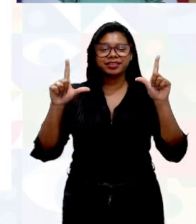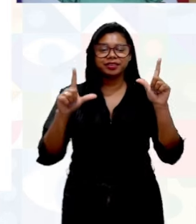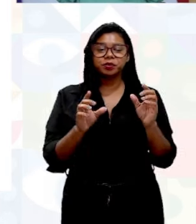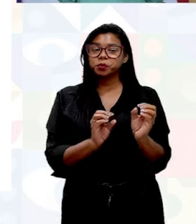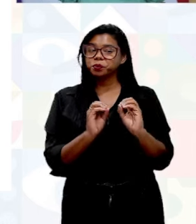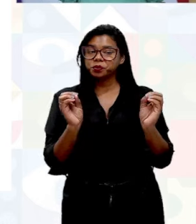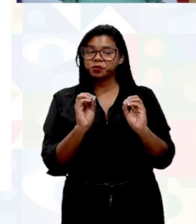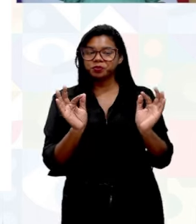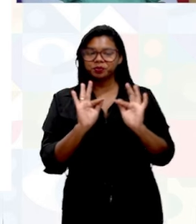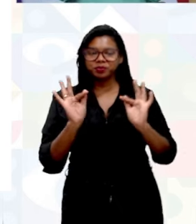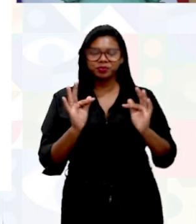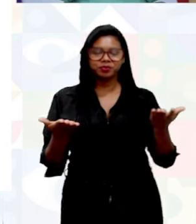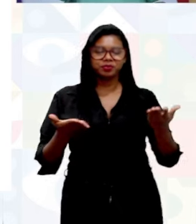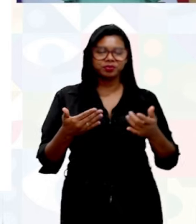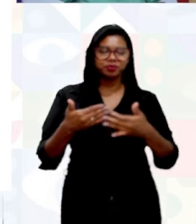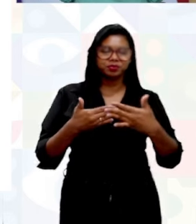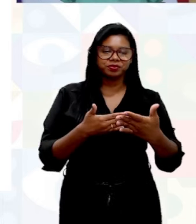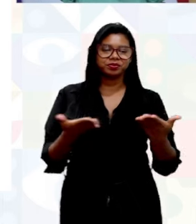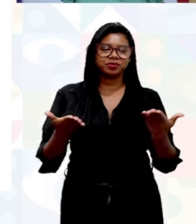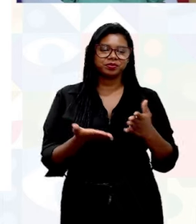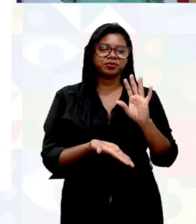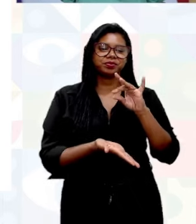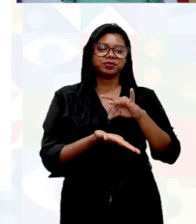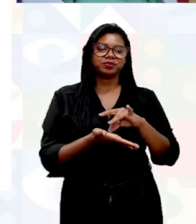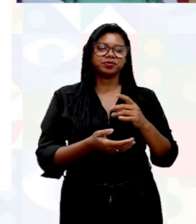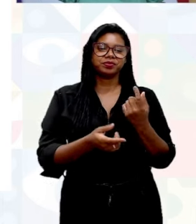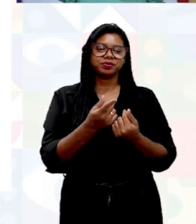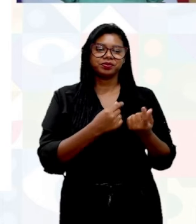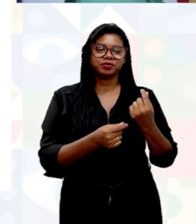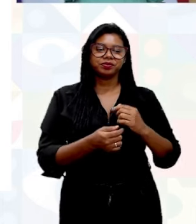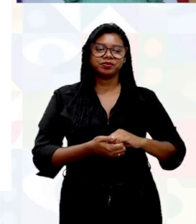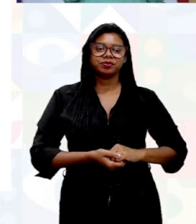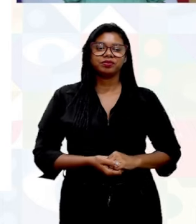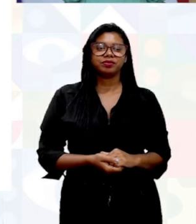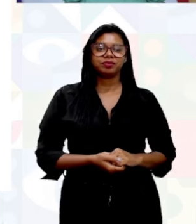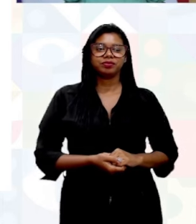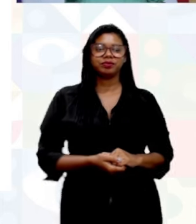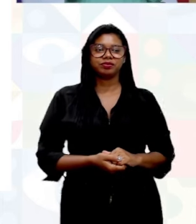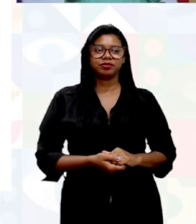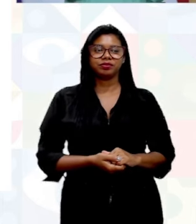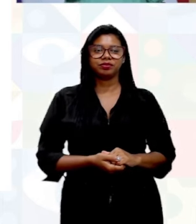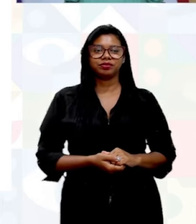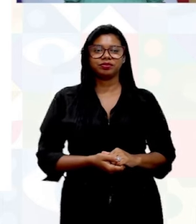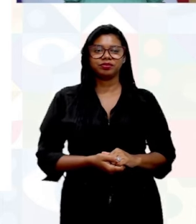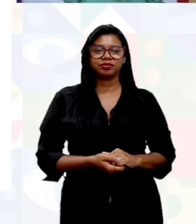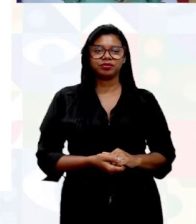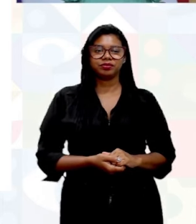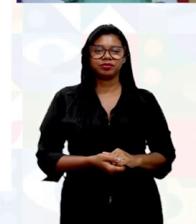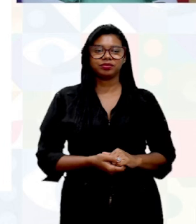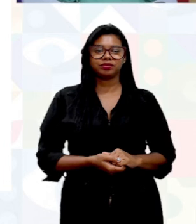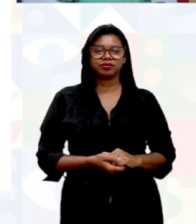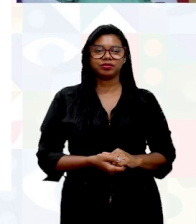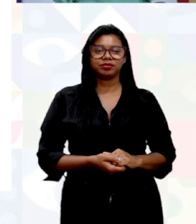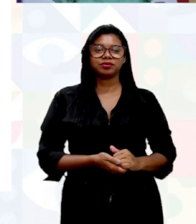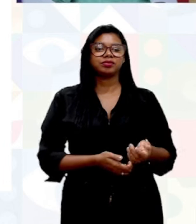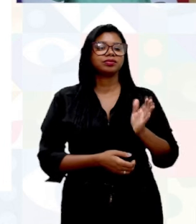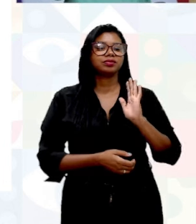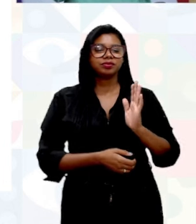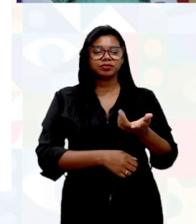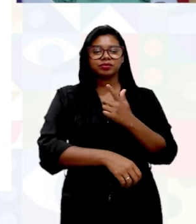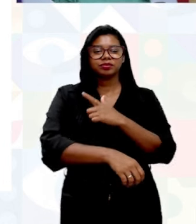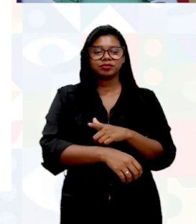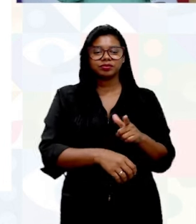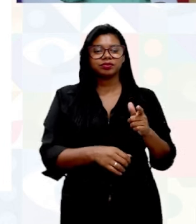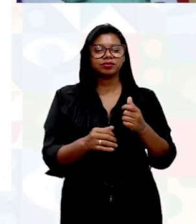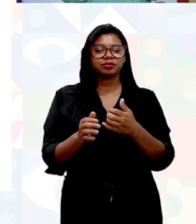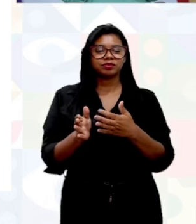comum nesse momento, nesse cenário de negociação, tá? É aquele cenário onde o negociador ele já está acostumado com aquele